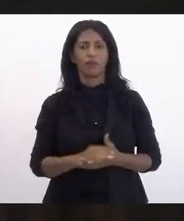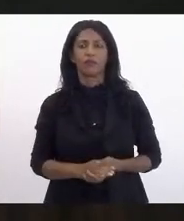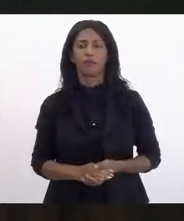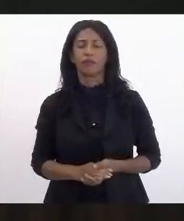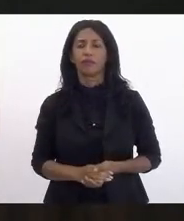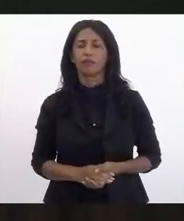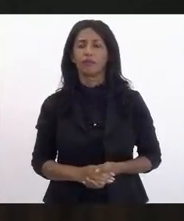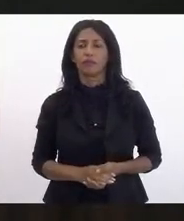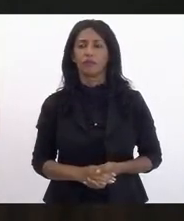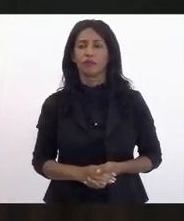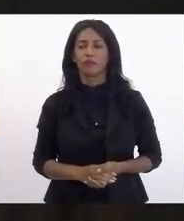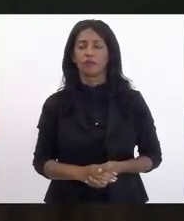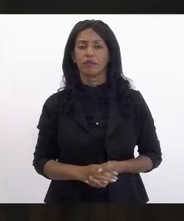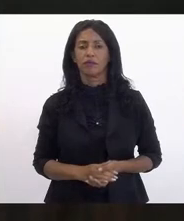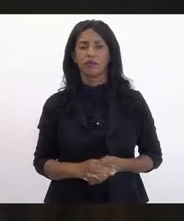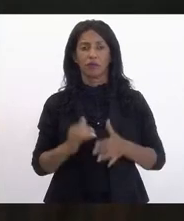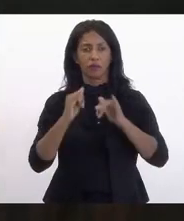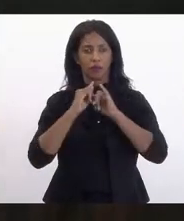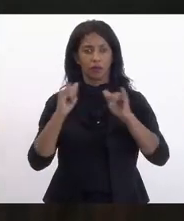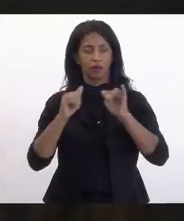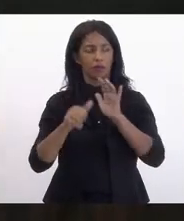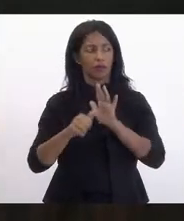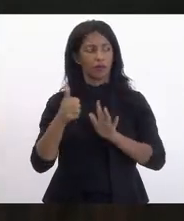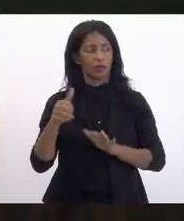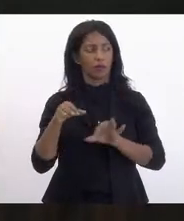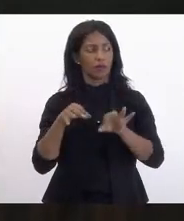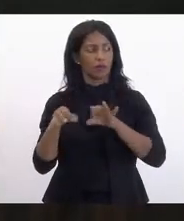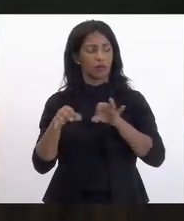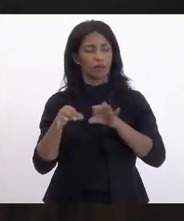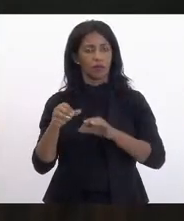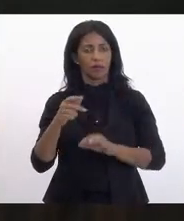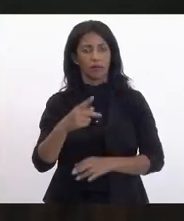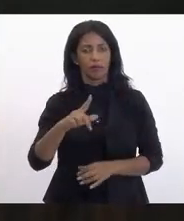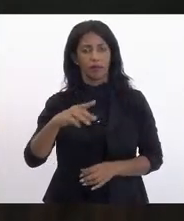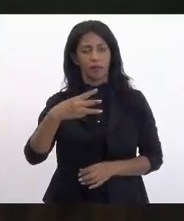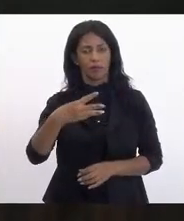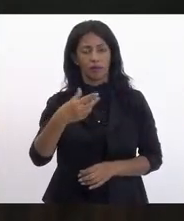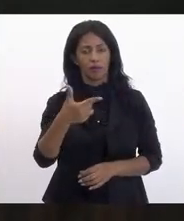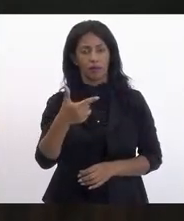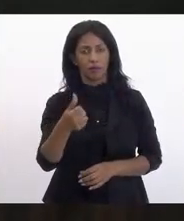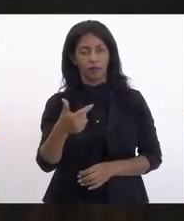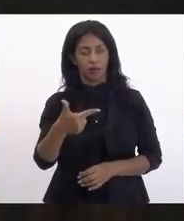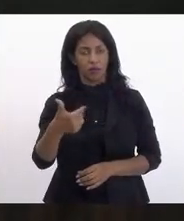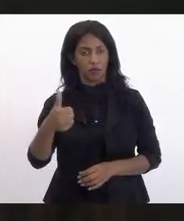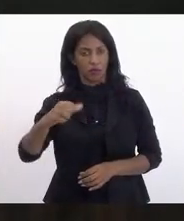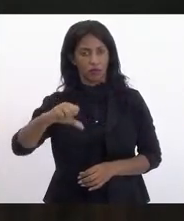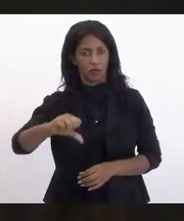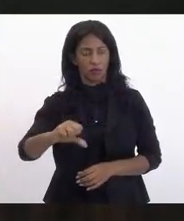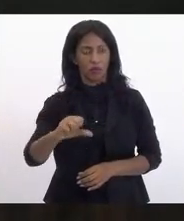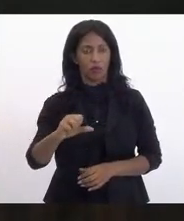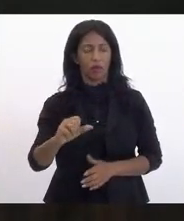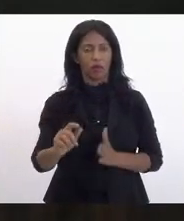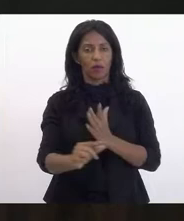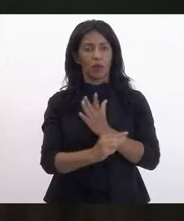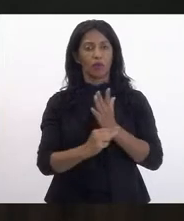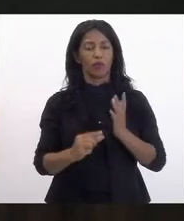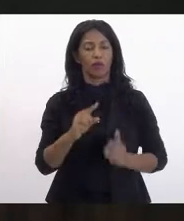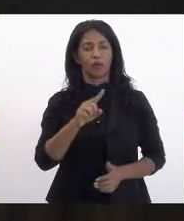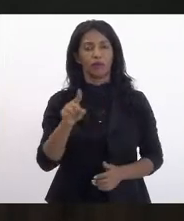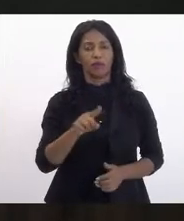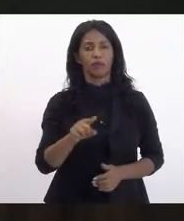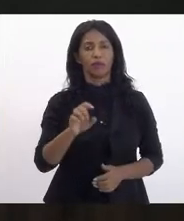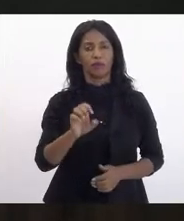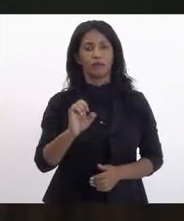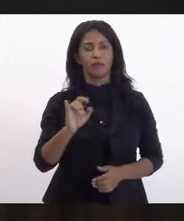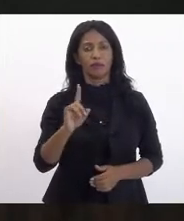vai autógrafo. Anuncio em primeira discussão o projeto de lei número 328/2019, de autoria da deputada Zeidan, que dispõe